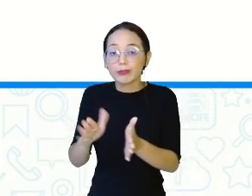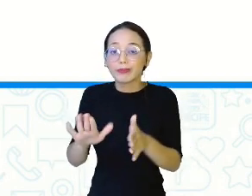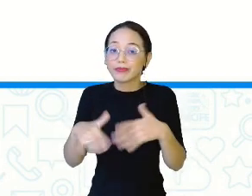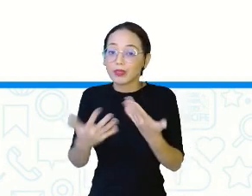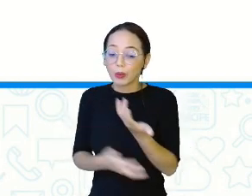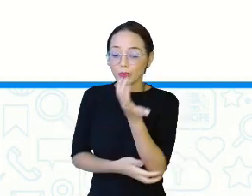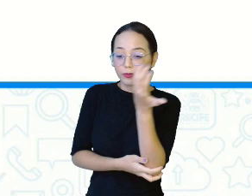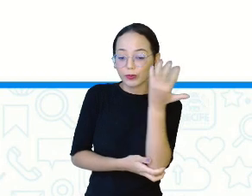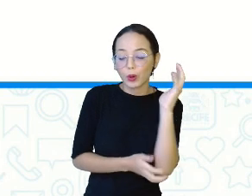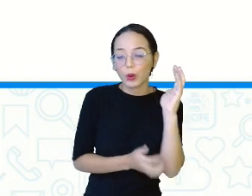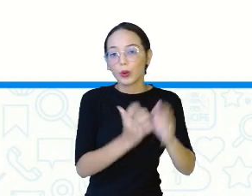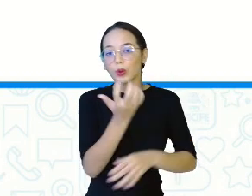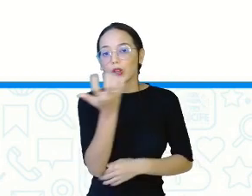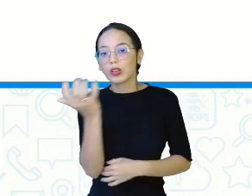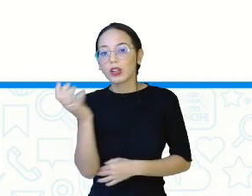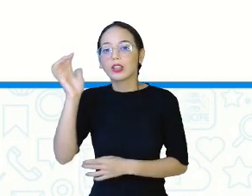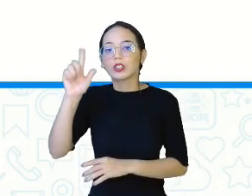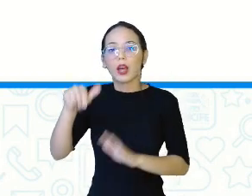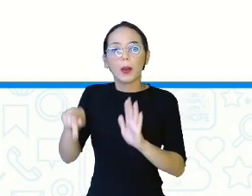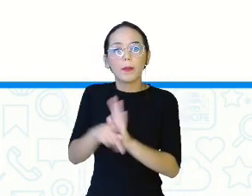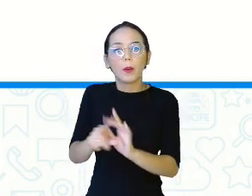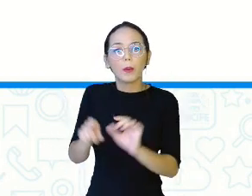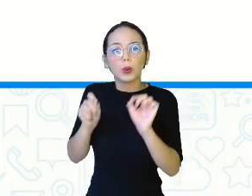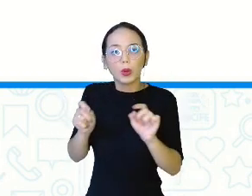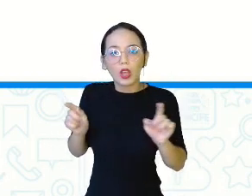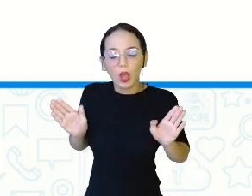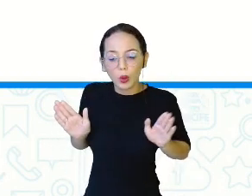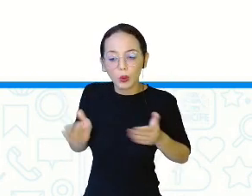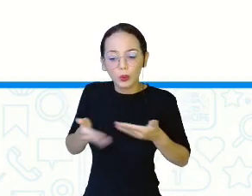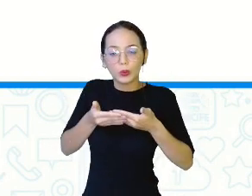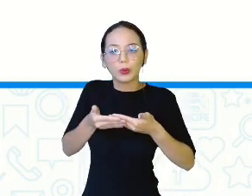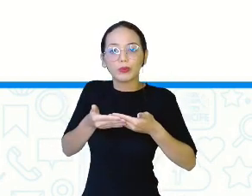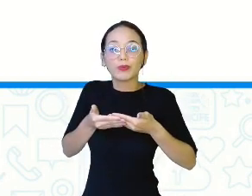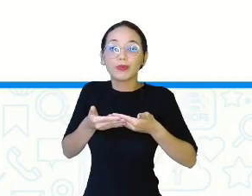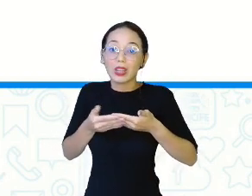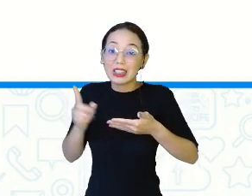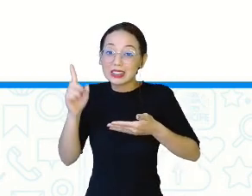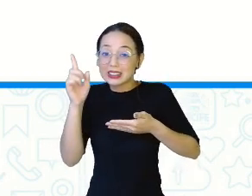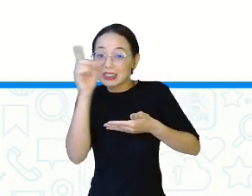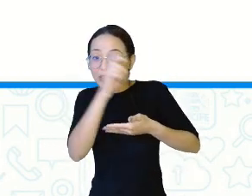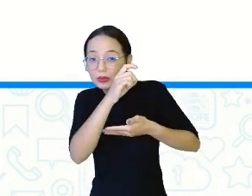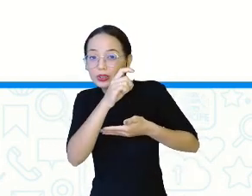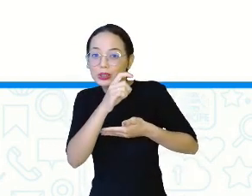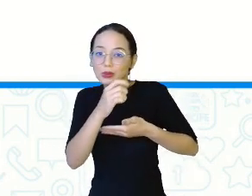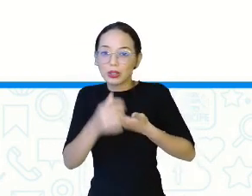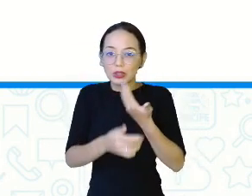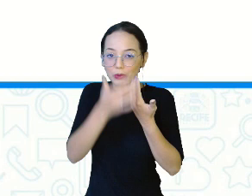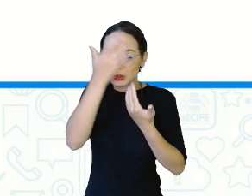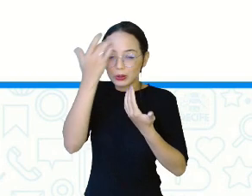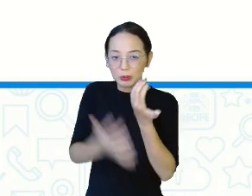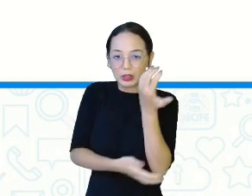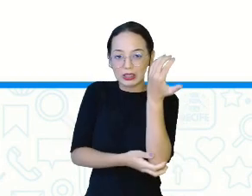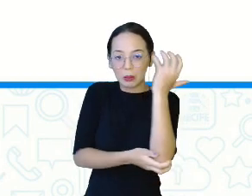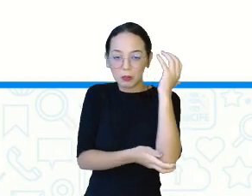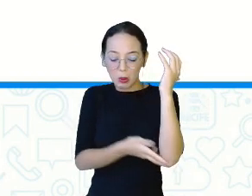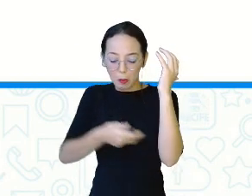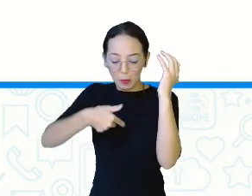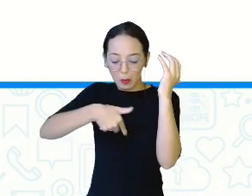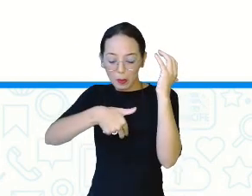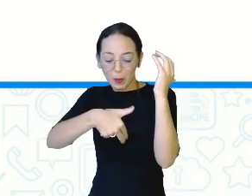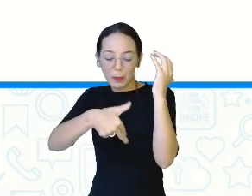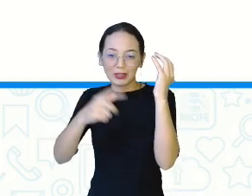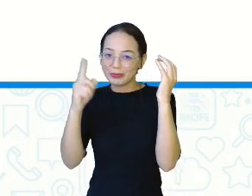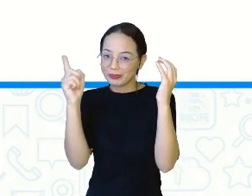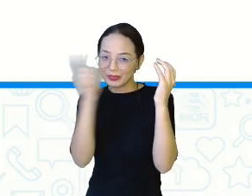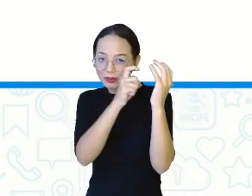vegetação, ela é densa, ela é fechada. Então, fica difícil porque as pessoas, em alguns lugares ali na